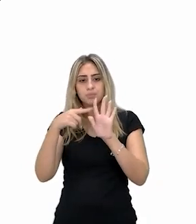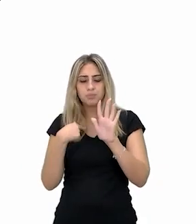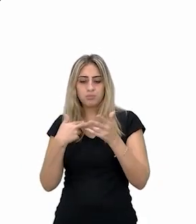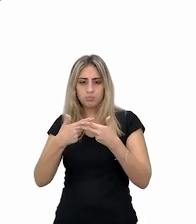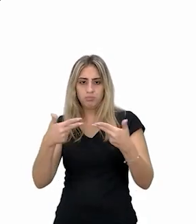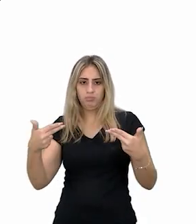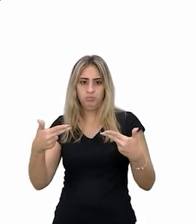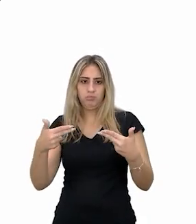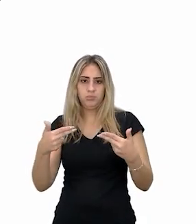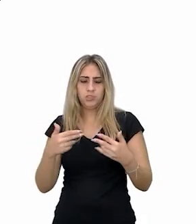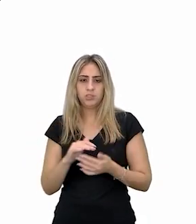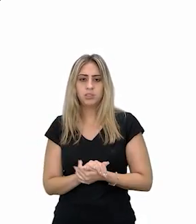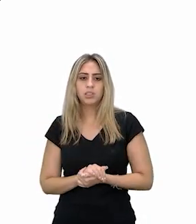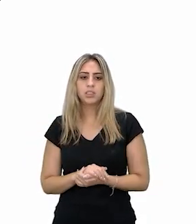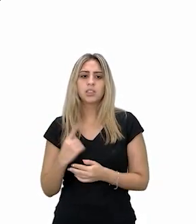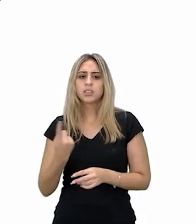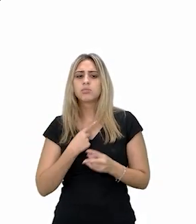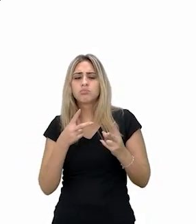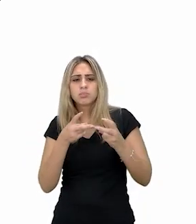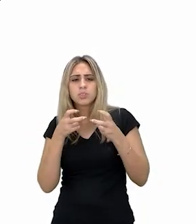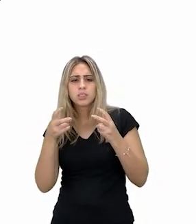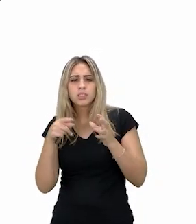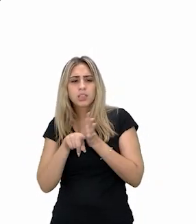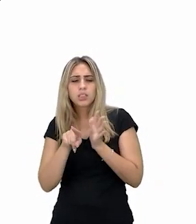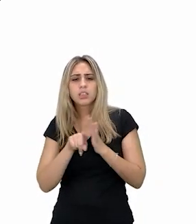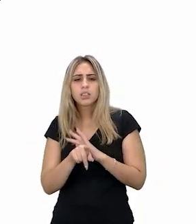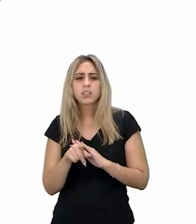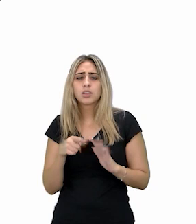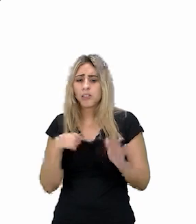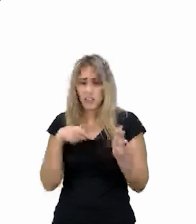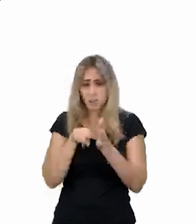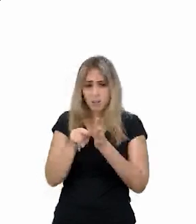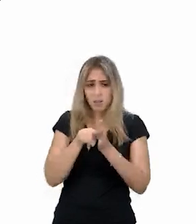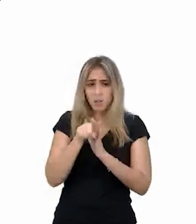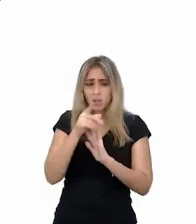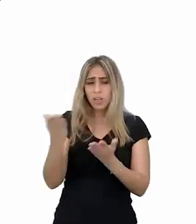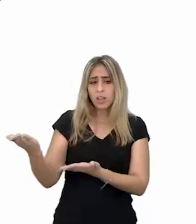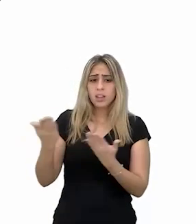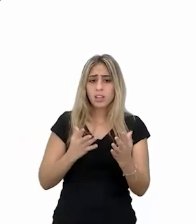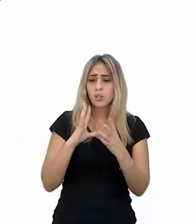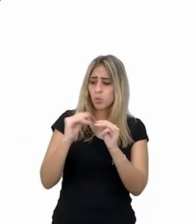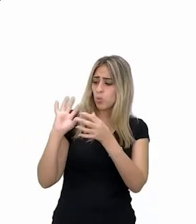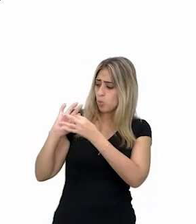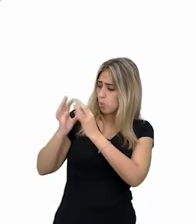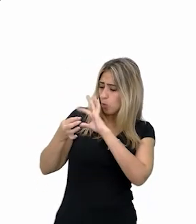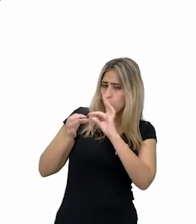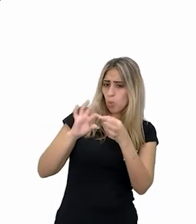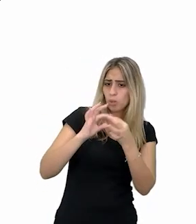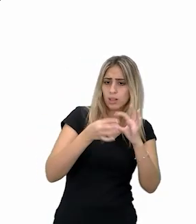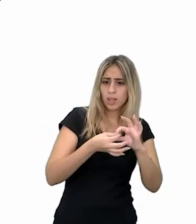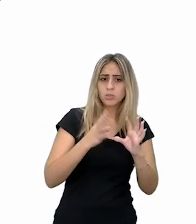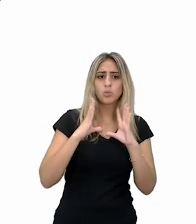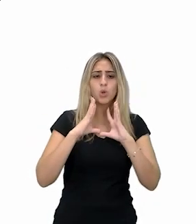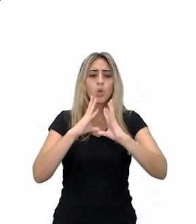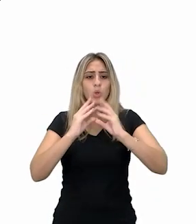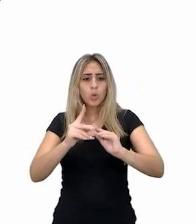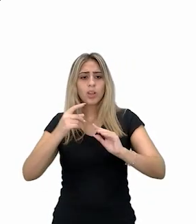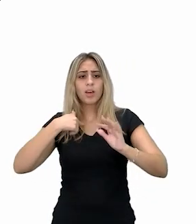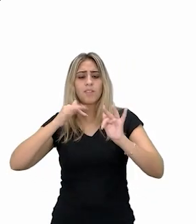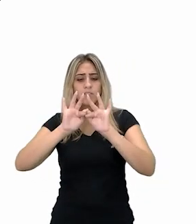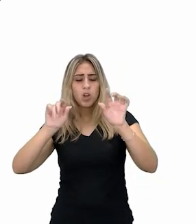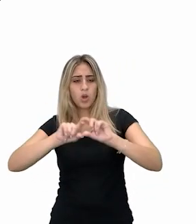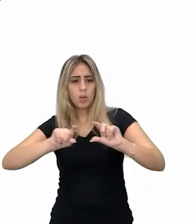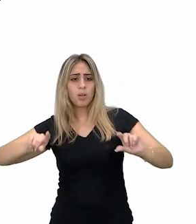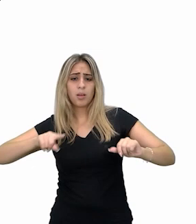reação? Aí a gente percebe que, na verdade, a questão ela traz todo um contexto, né? Traz ali a fórmula,